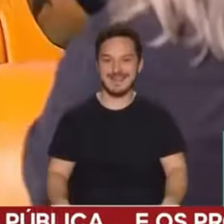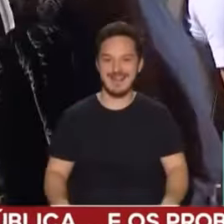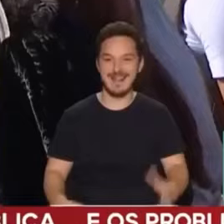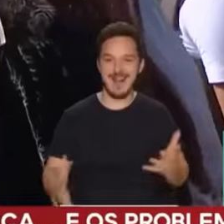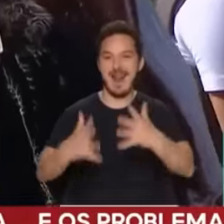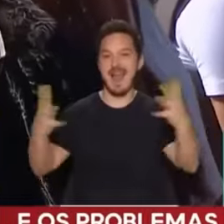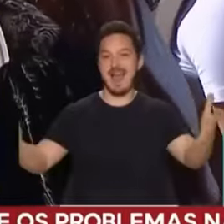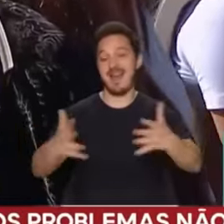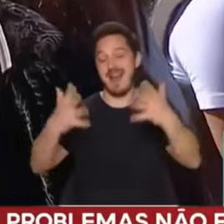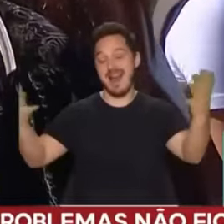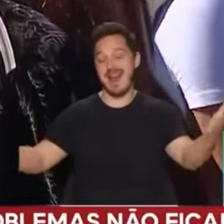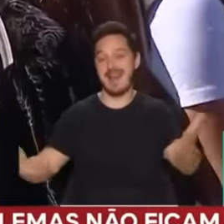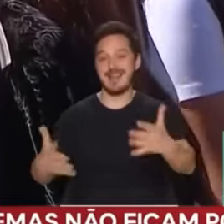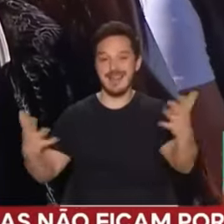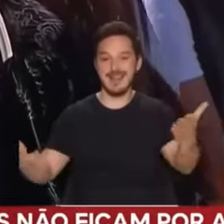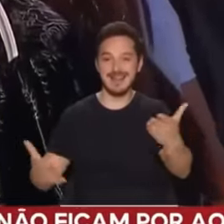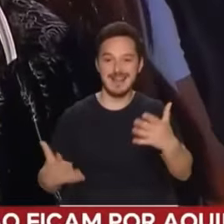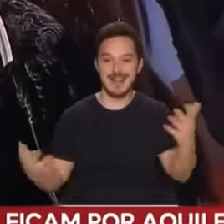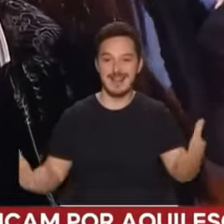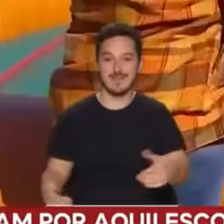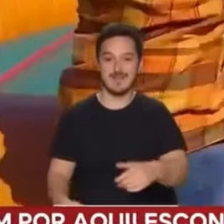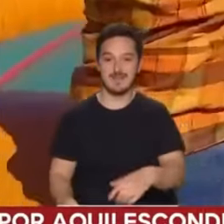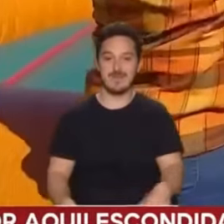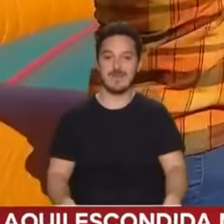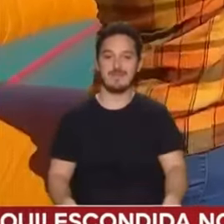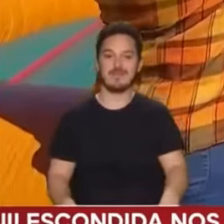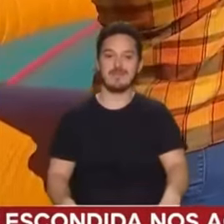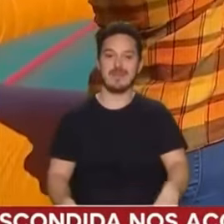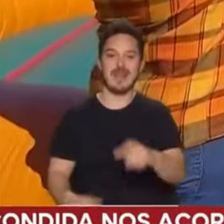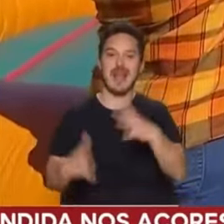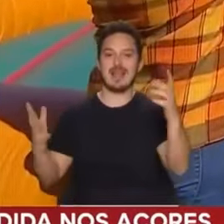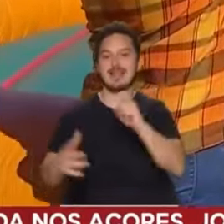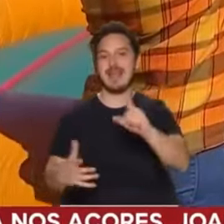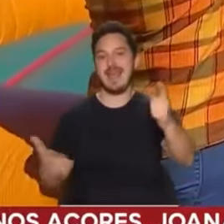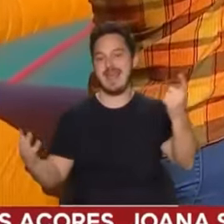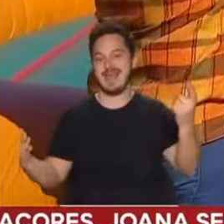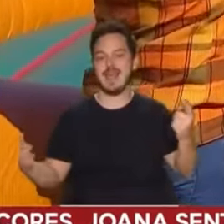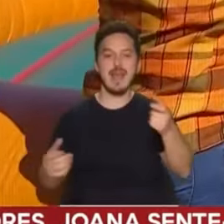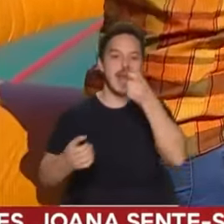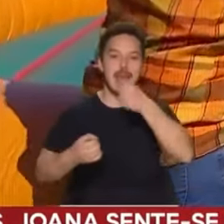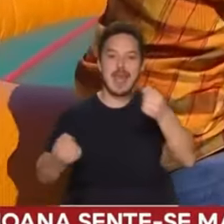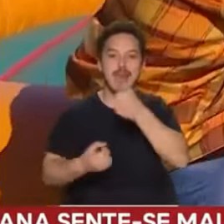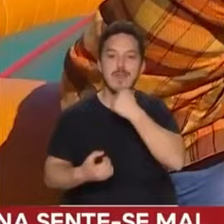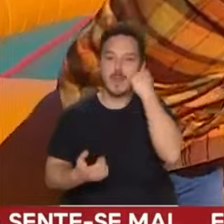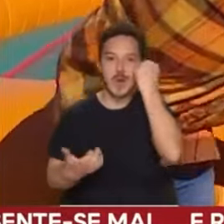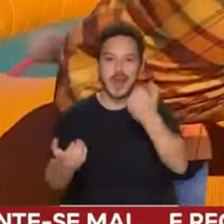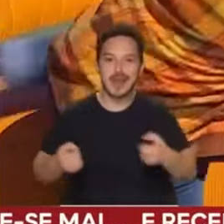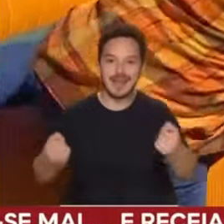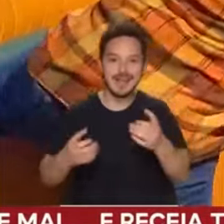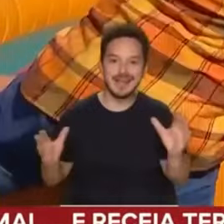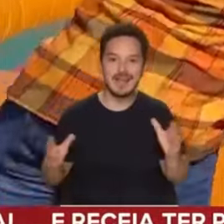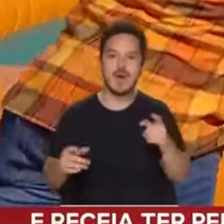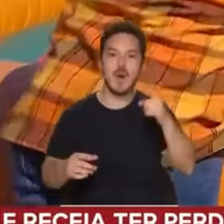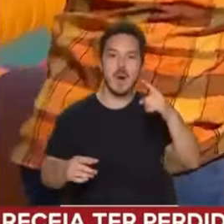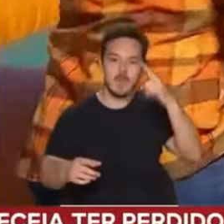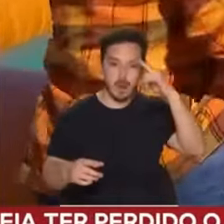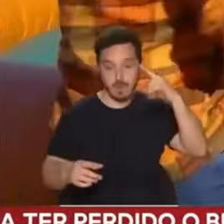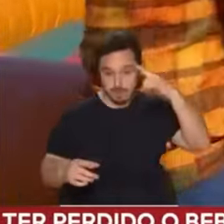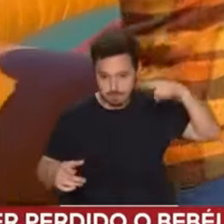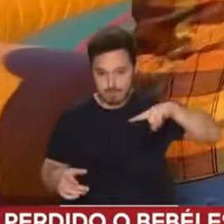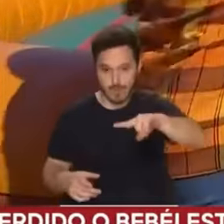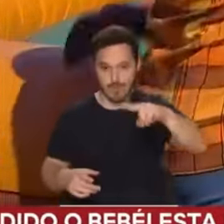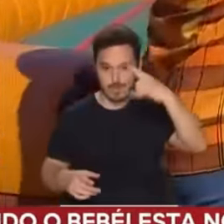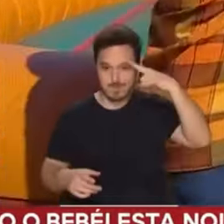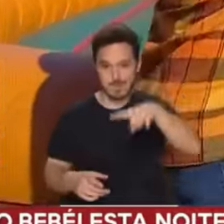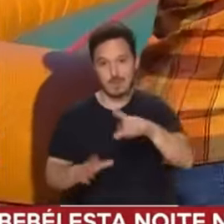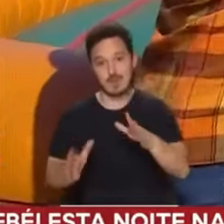grande grande grande oar grand ning se bou foi uma coronada foi a coronada e